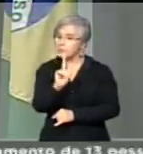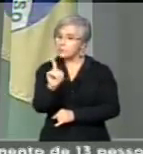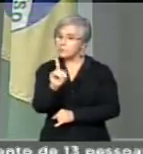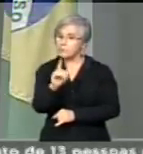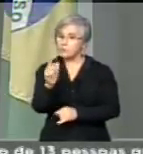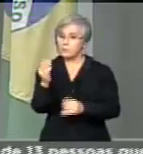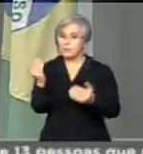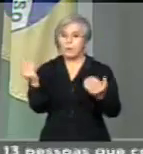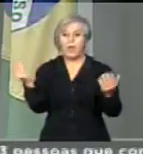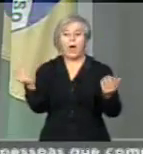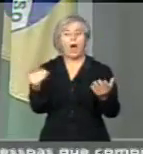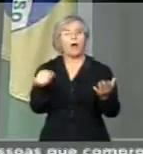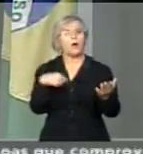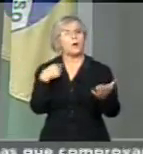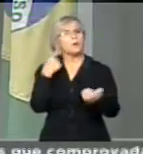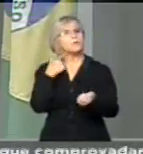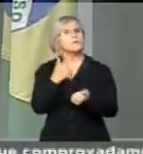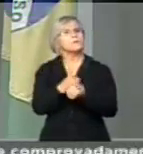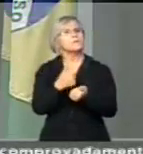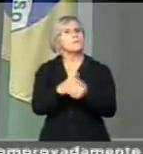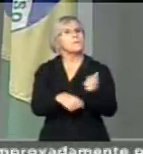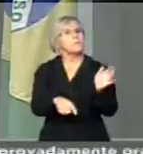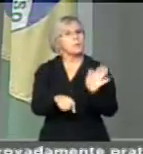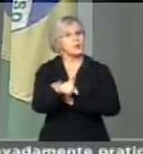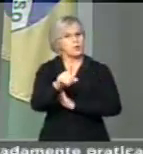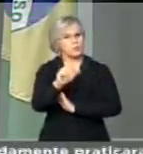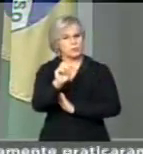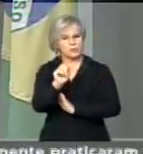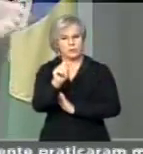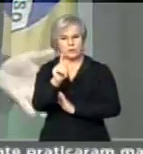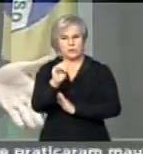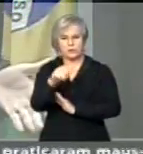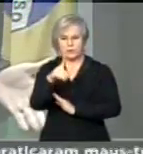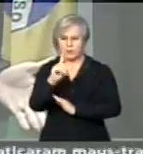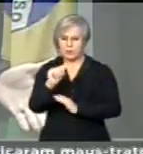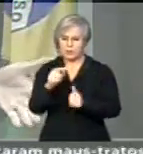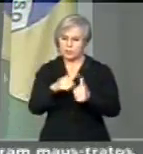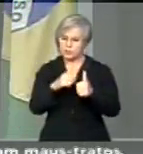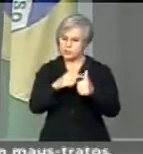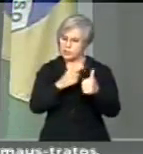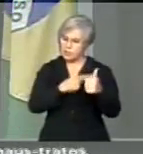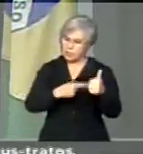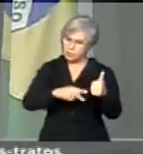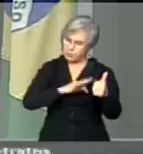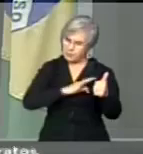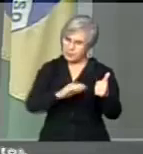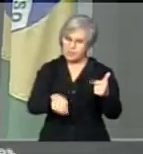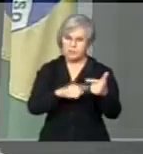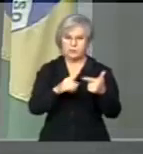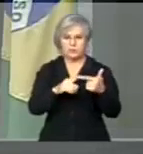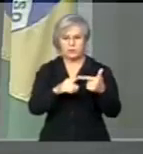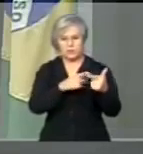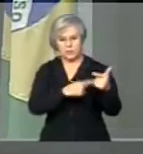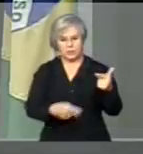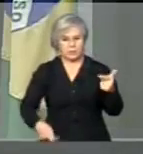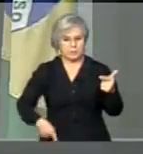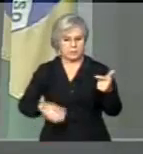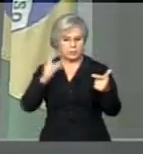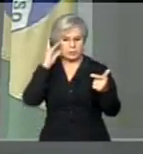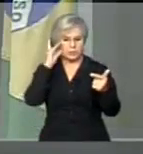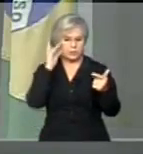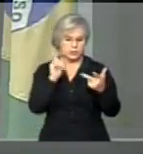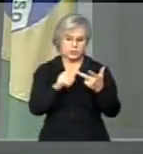A pergunta é: a agenda do PT, a agenda é da presidente Dilma, a agenda é